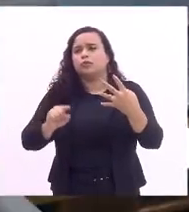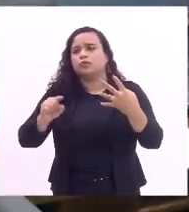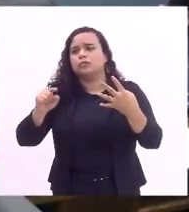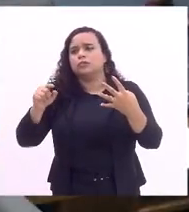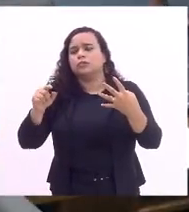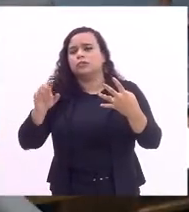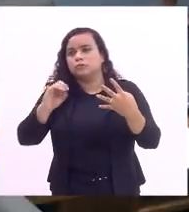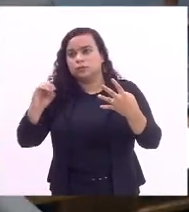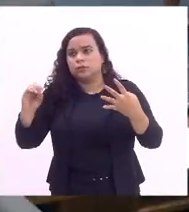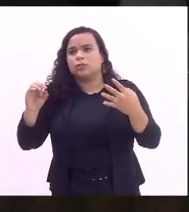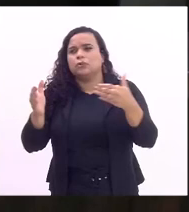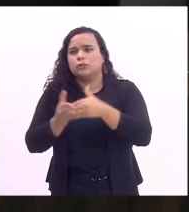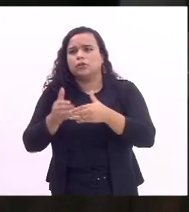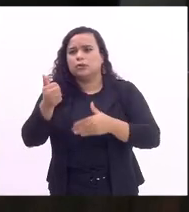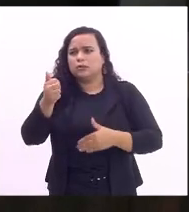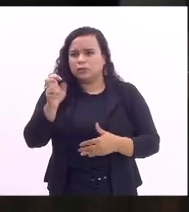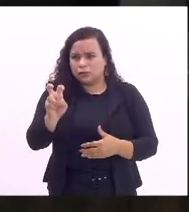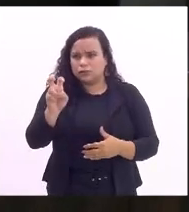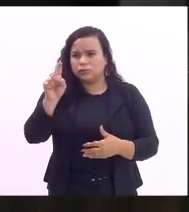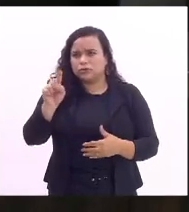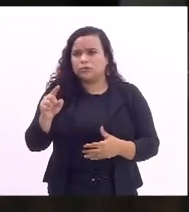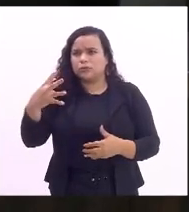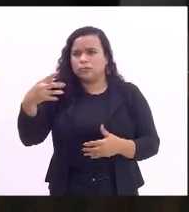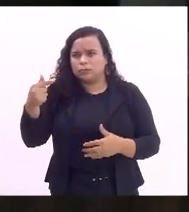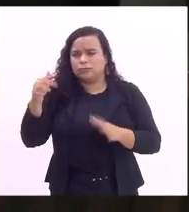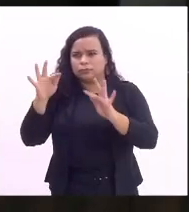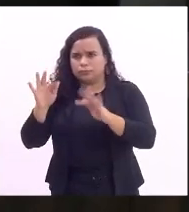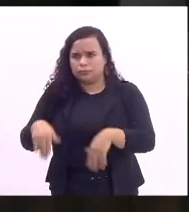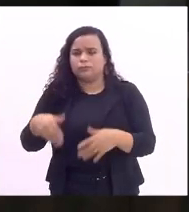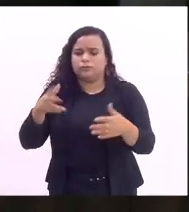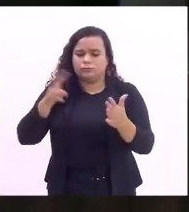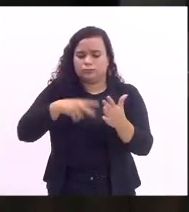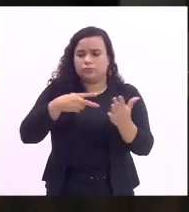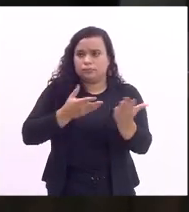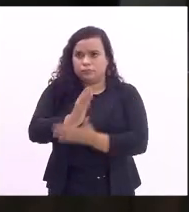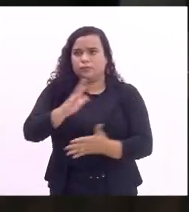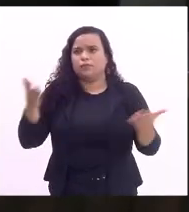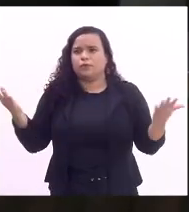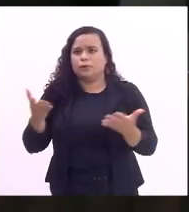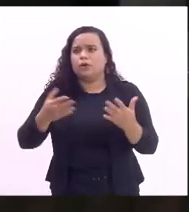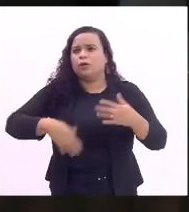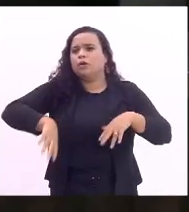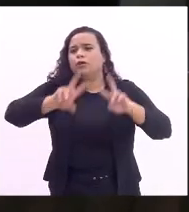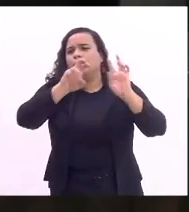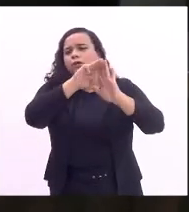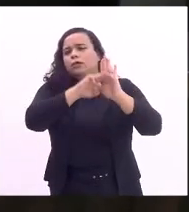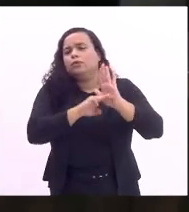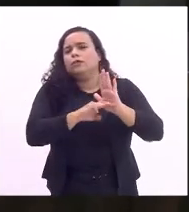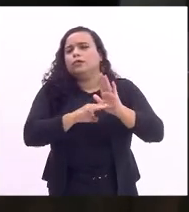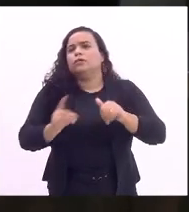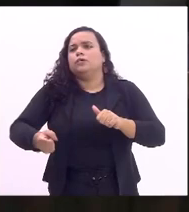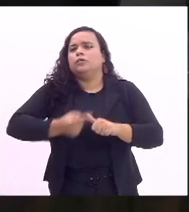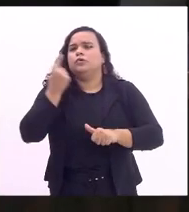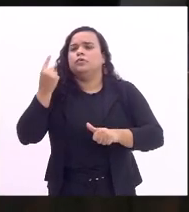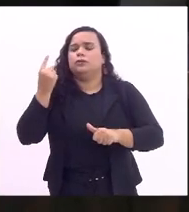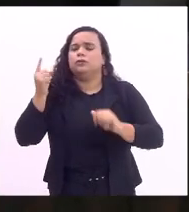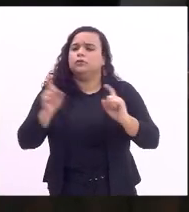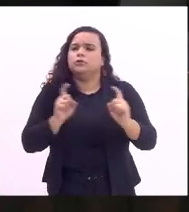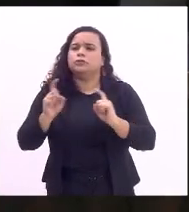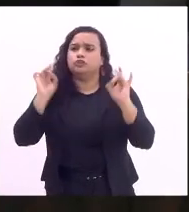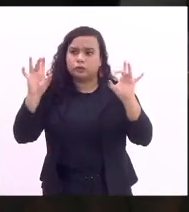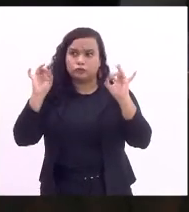minutos. Lida e aprovada a ata, passa-se a ordem da primeira sessão extraordinária do dia 21 de junho de